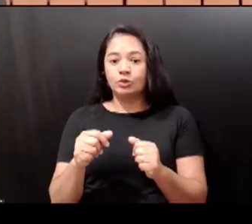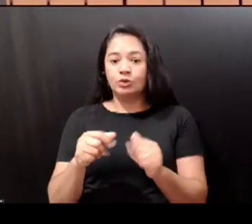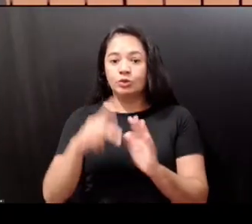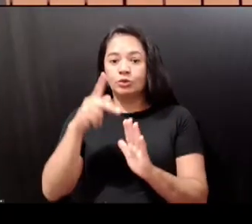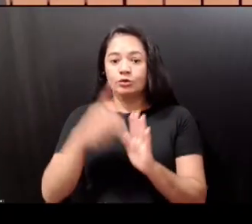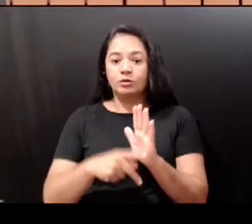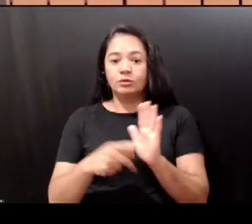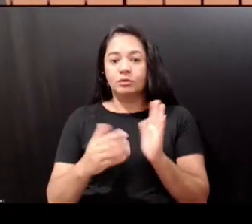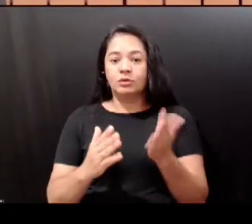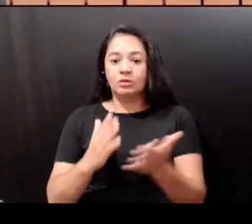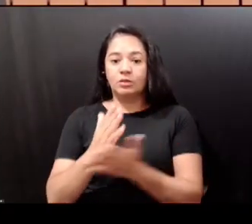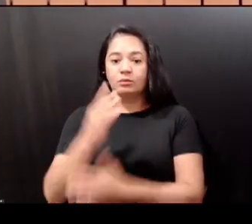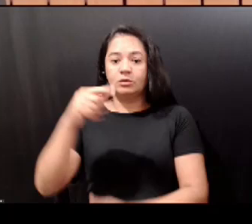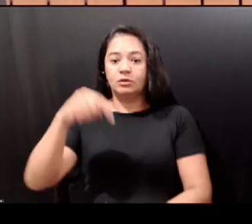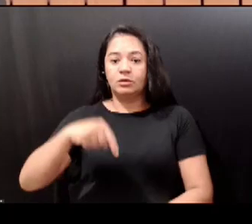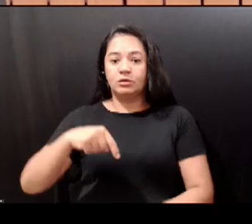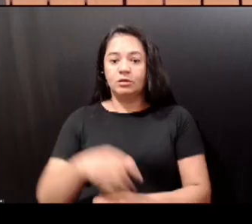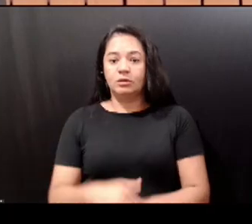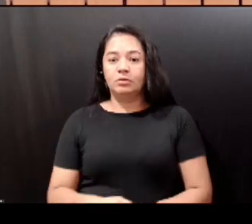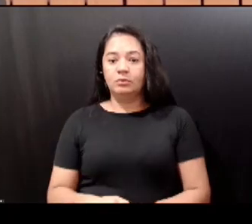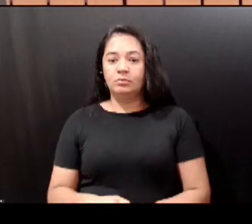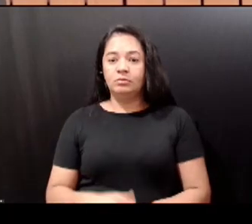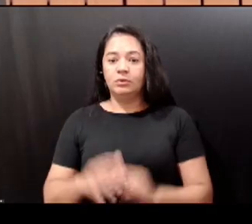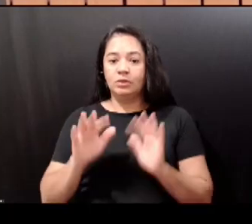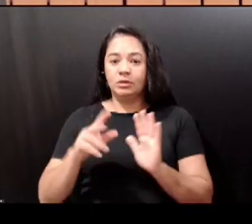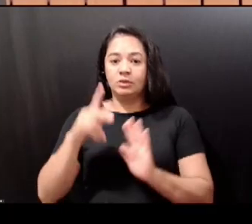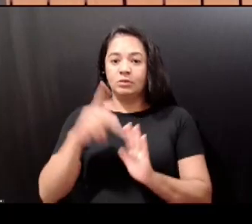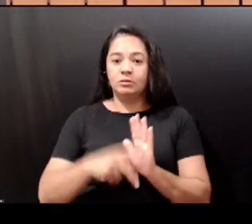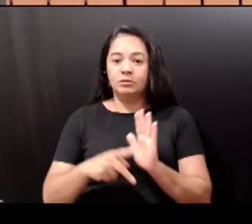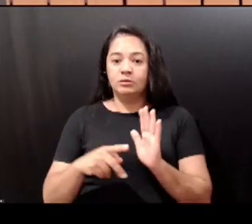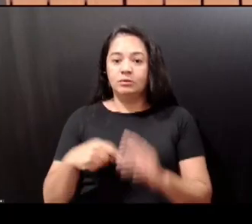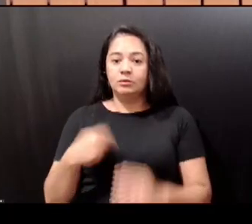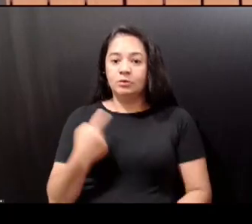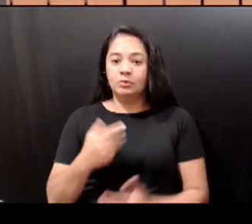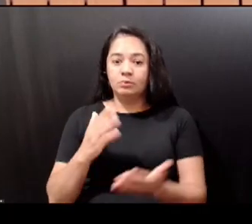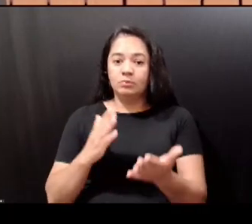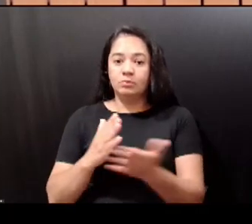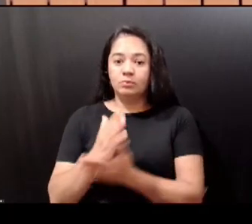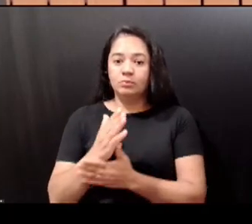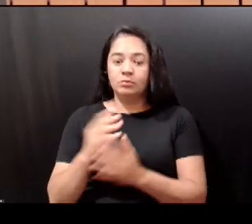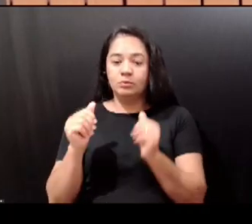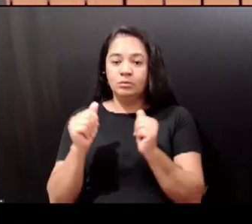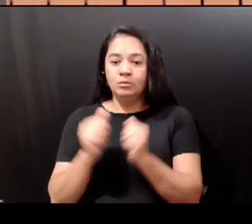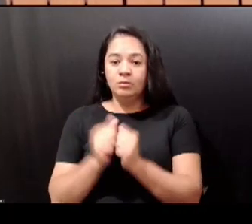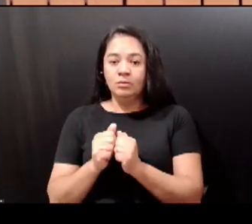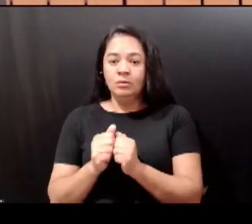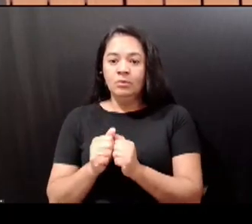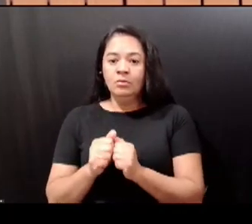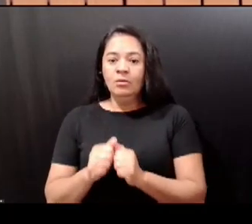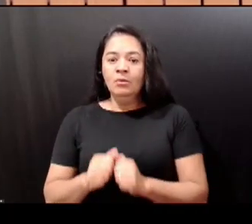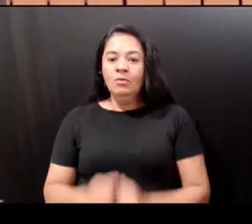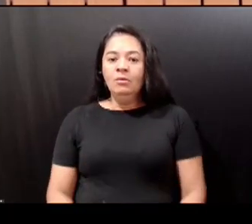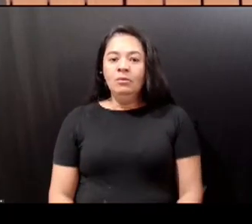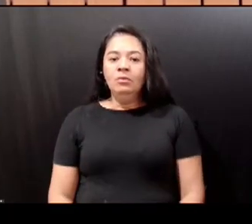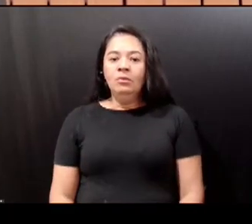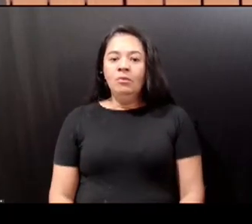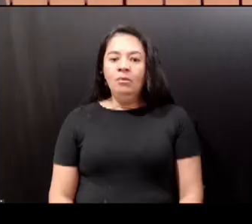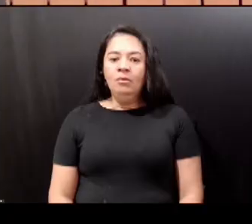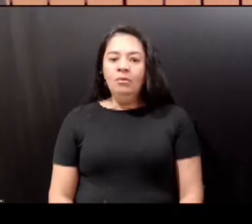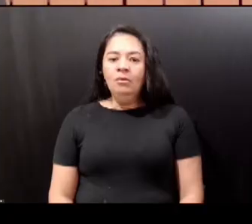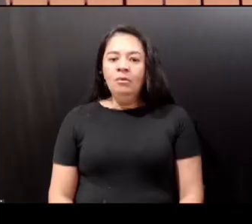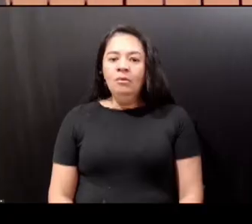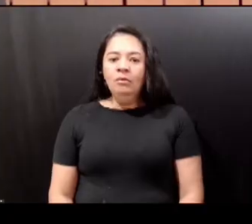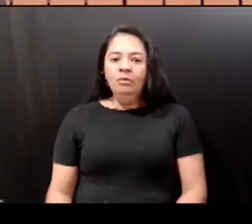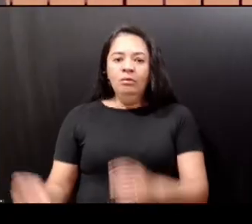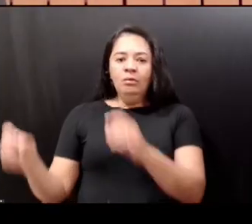nessa casa. Esse projeto nós aprovamos, tivemos junto aprovamos esse projeto. Pós esse projeto aprovado,